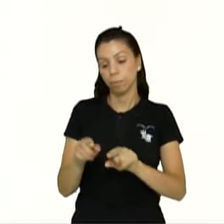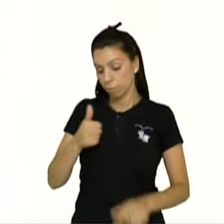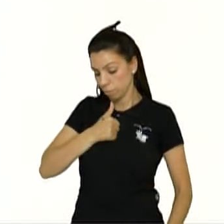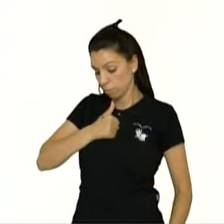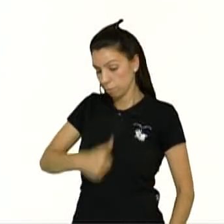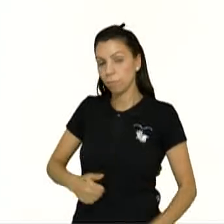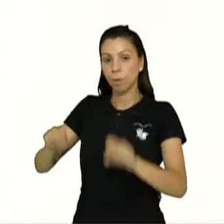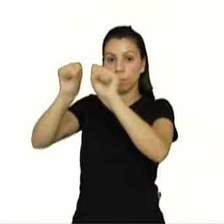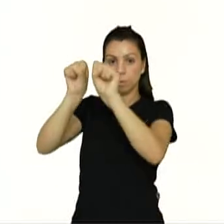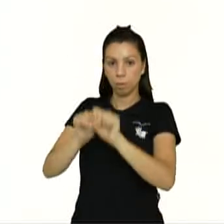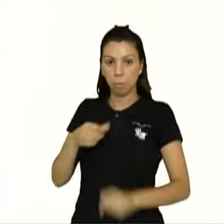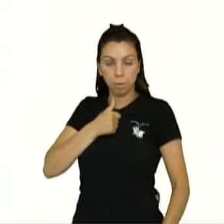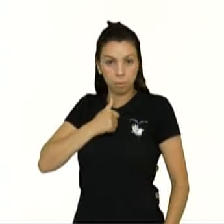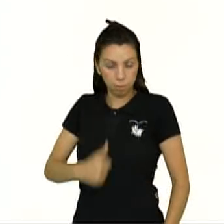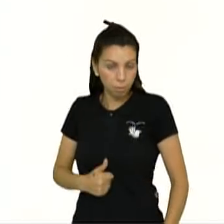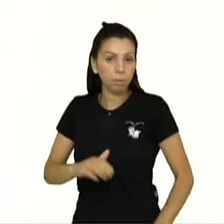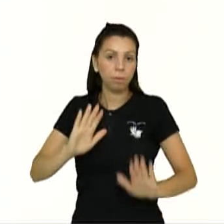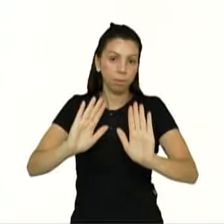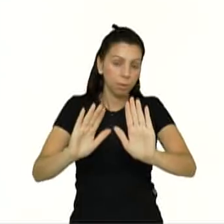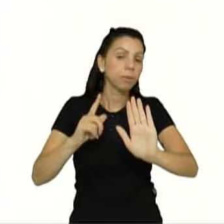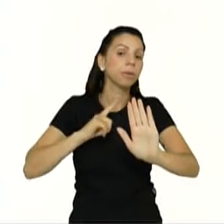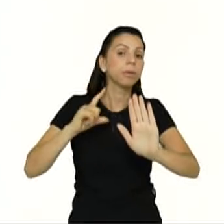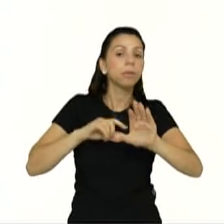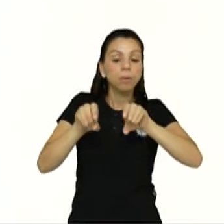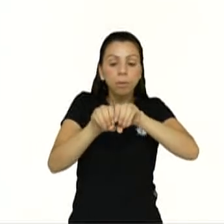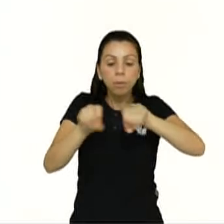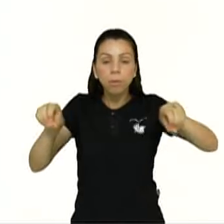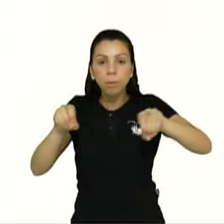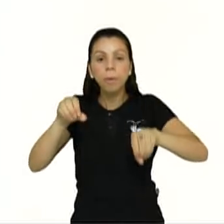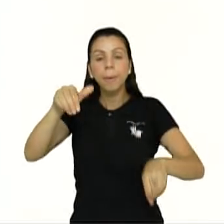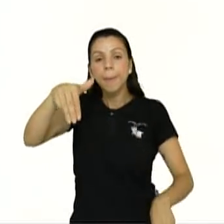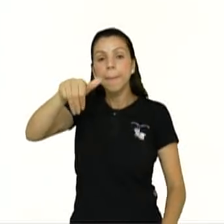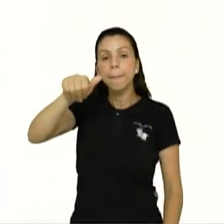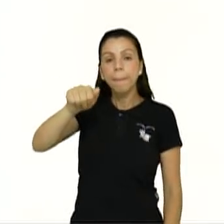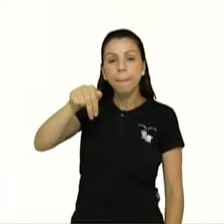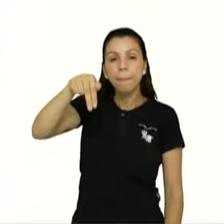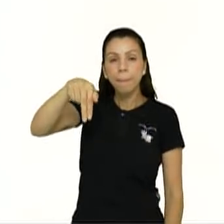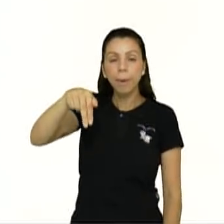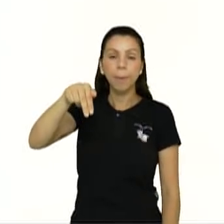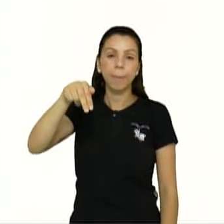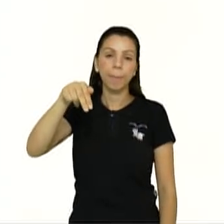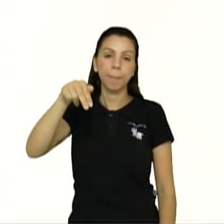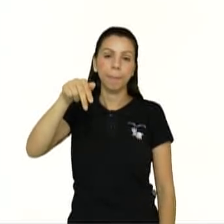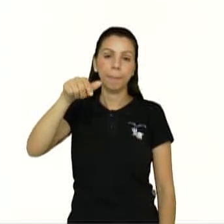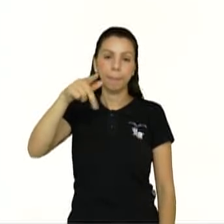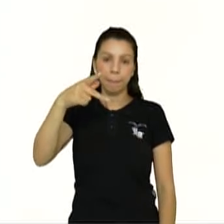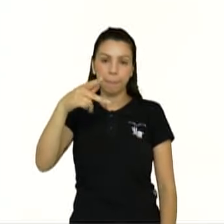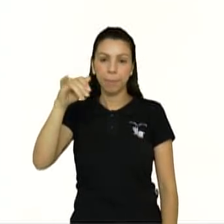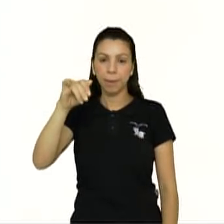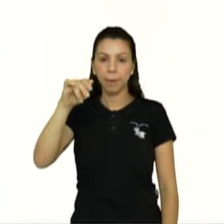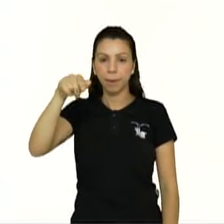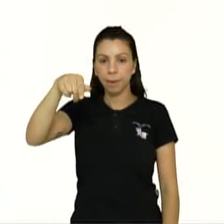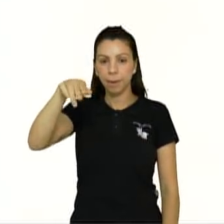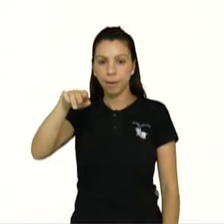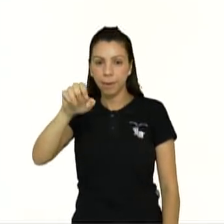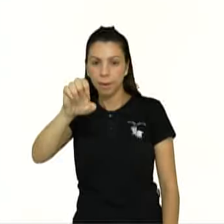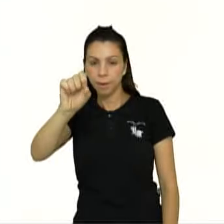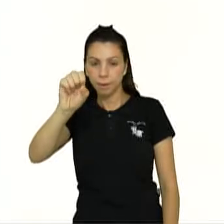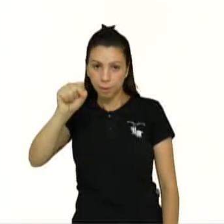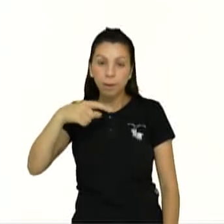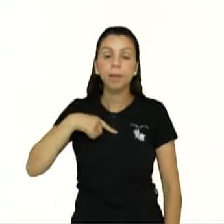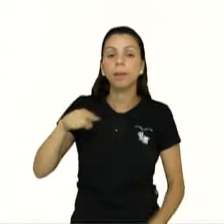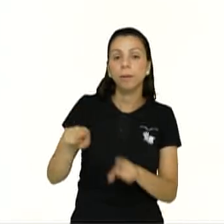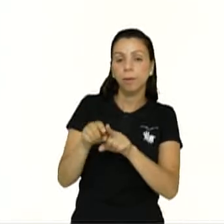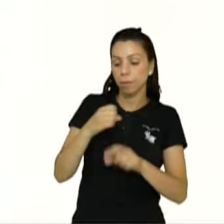deles, basicamente, é por túbulos de Malpighi, mas tem aquelas exceções que fazem excreção por